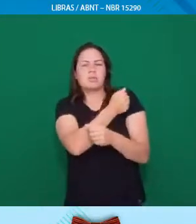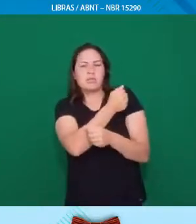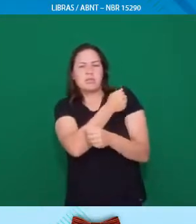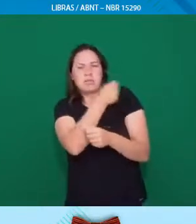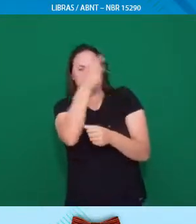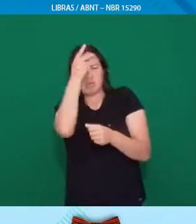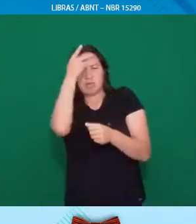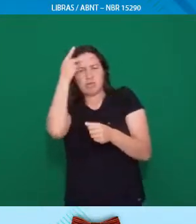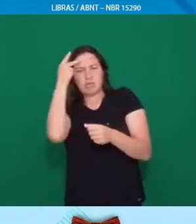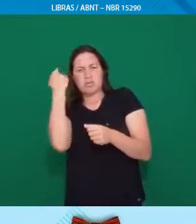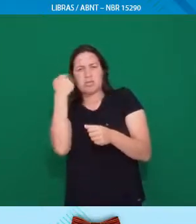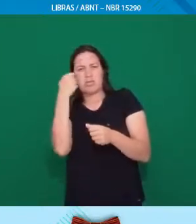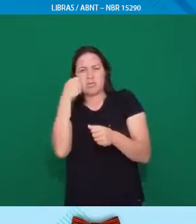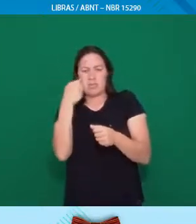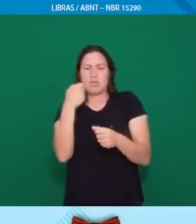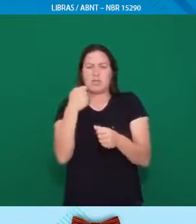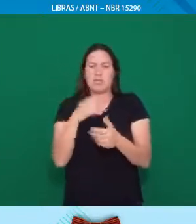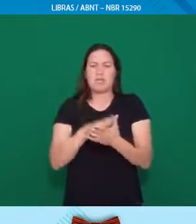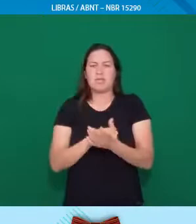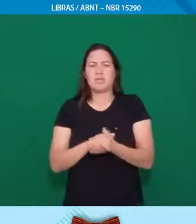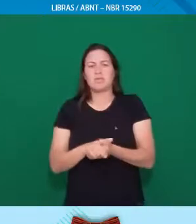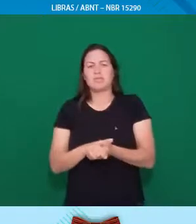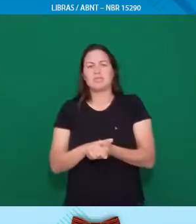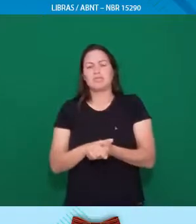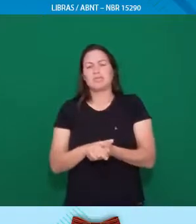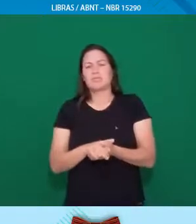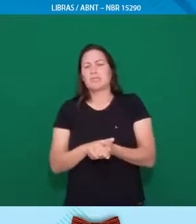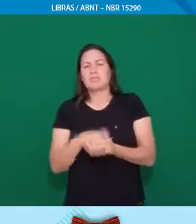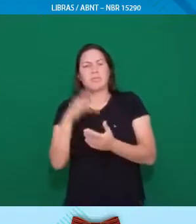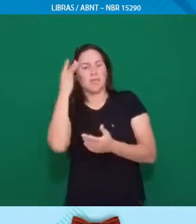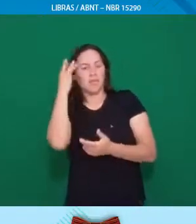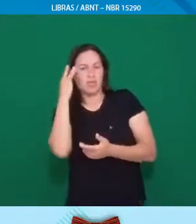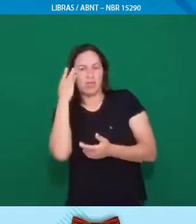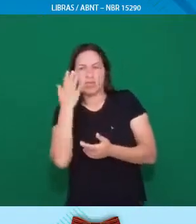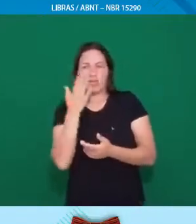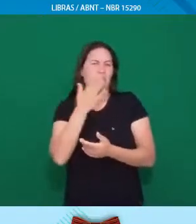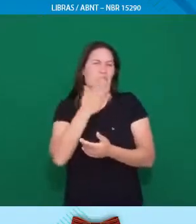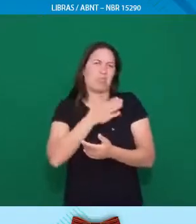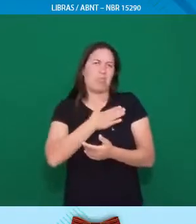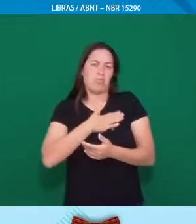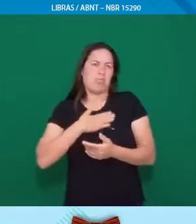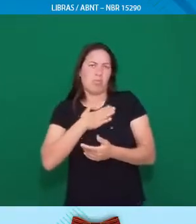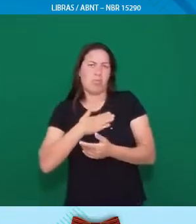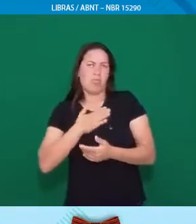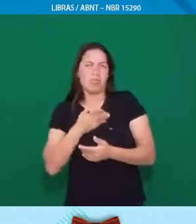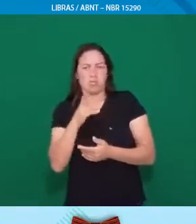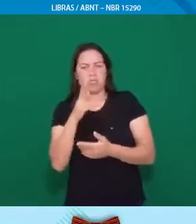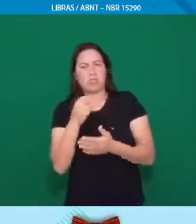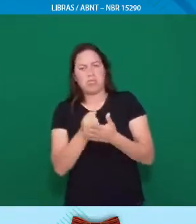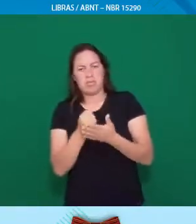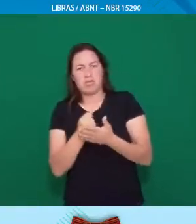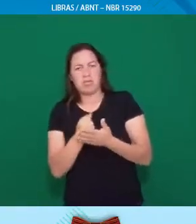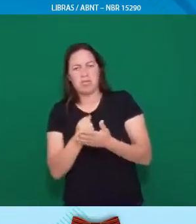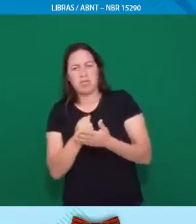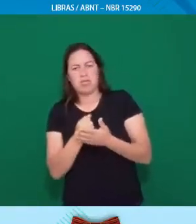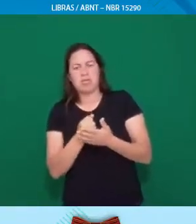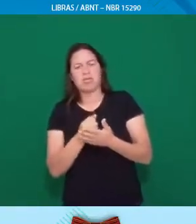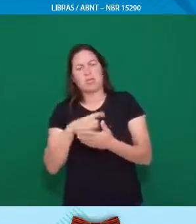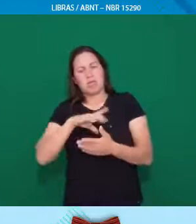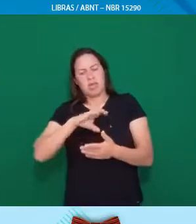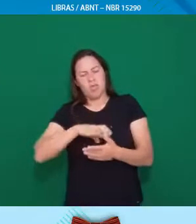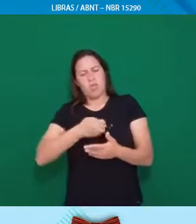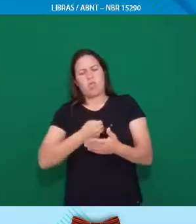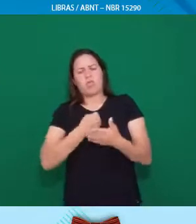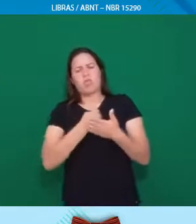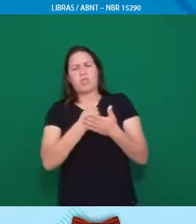buscar o pessoal precisava disso a gente não se arrependa nisso não a gente você tem